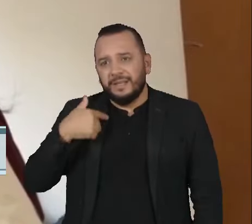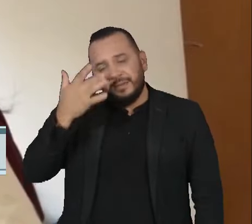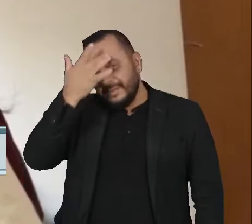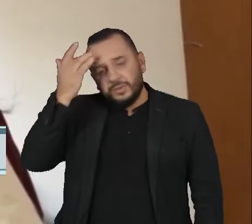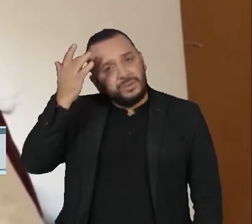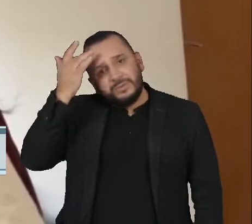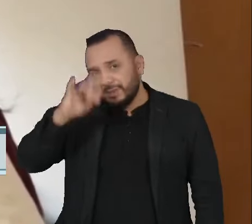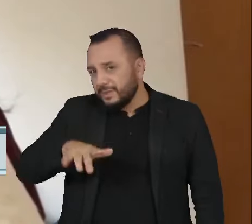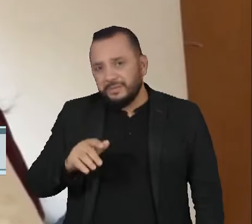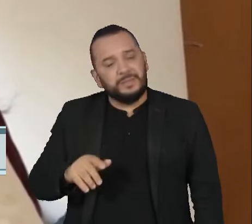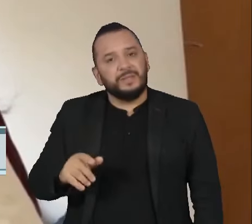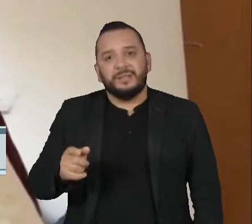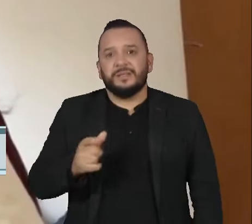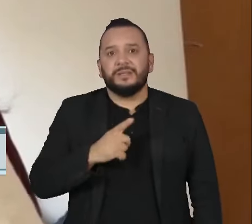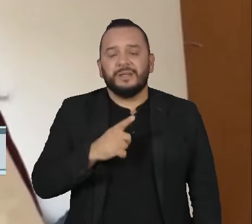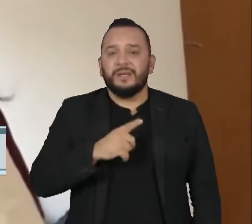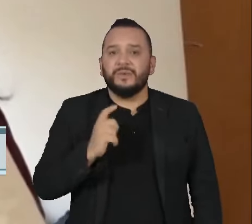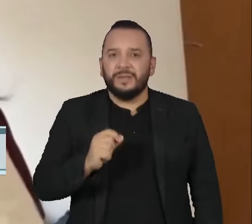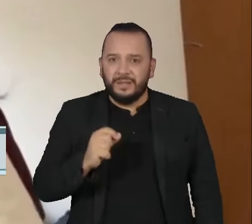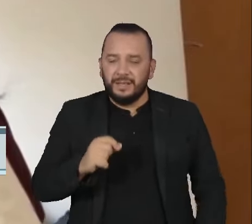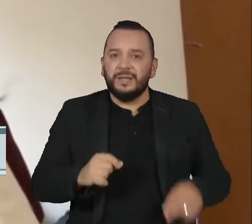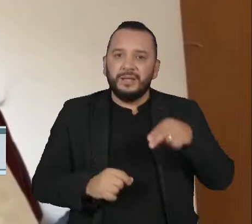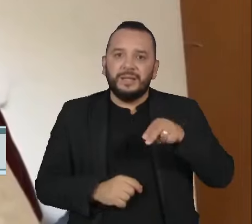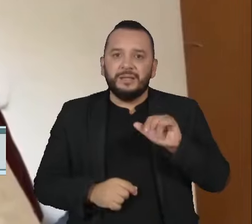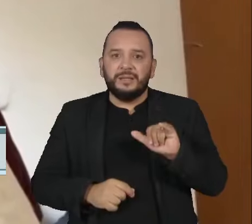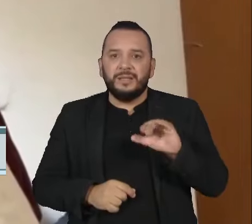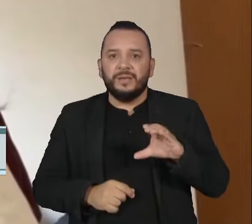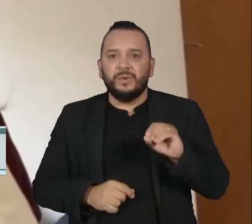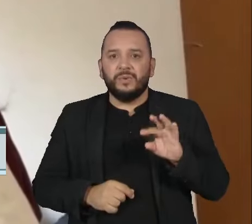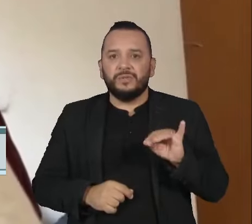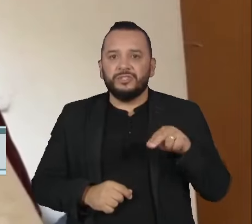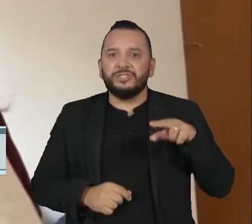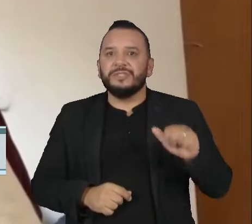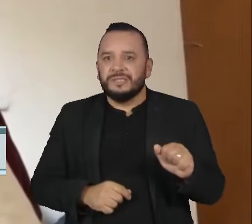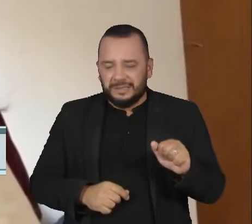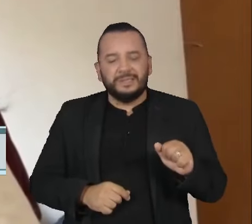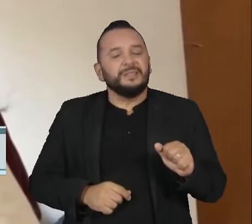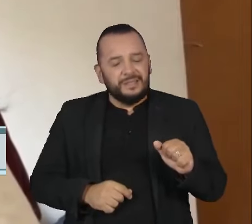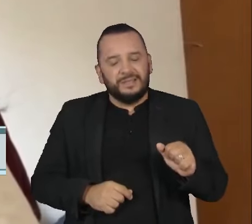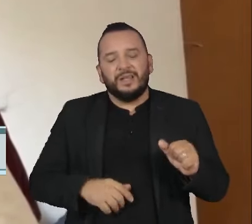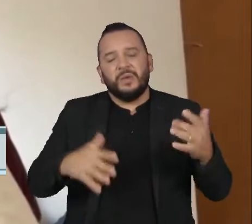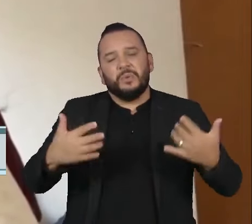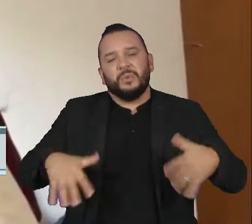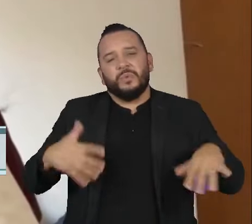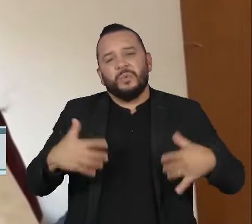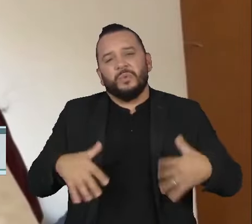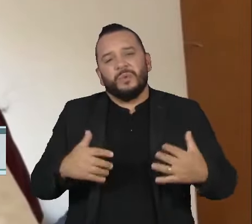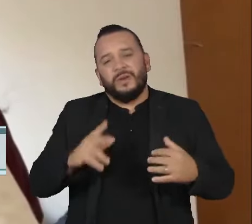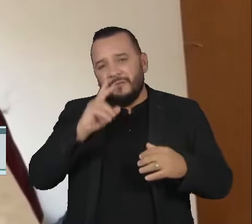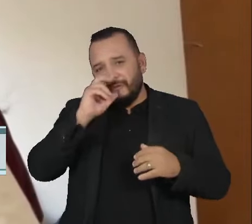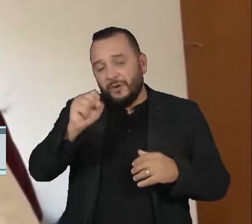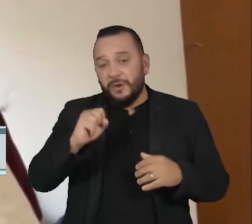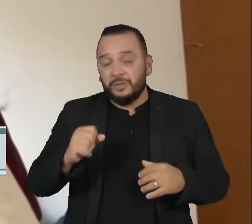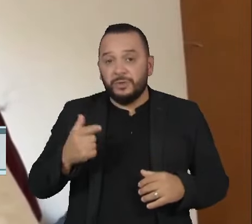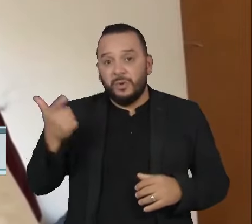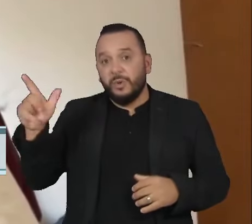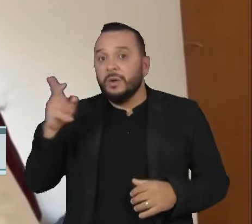consumindo tanta nicotina através do cigarro eletrônico, né? Então, ao passo que o cigarro convencional